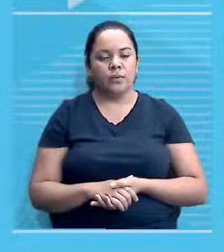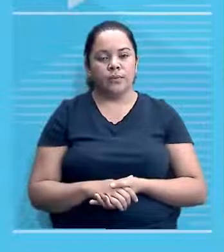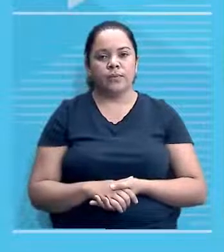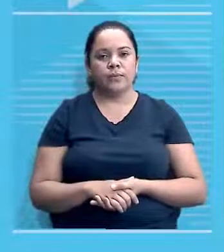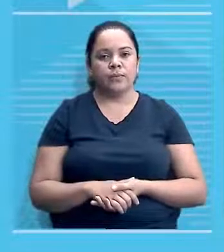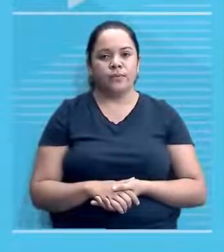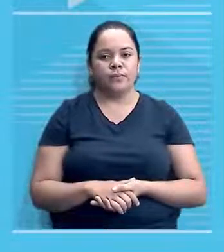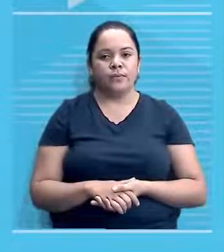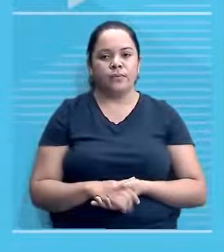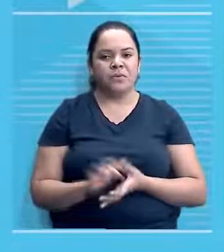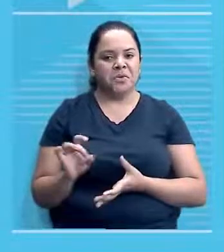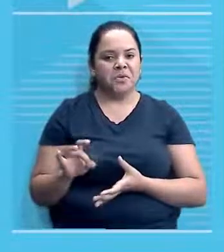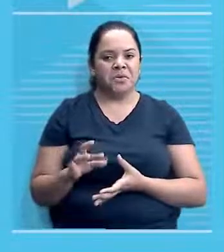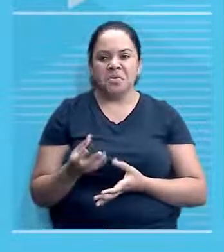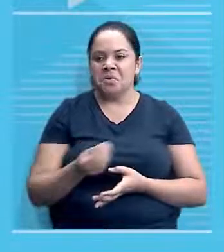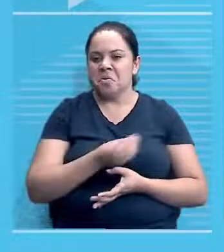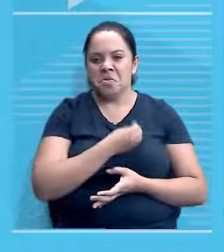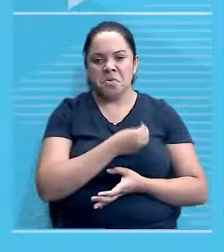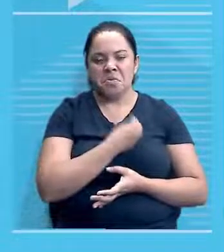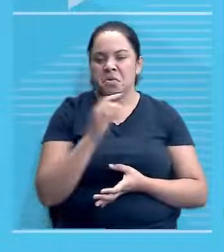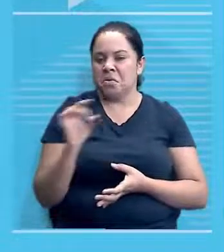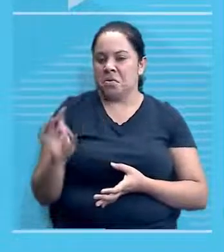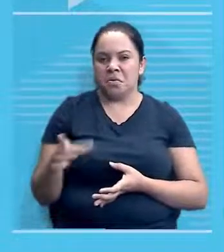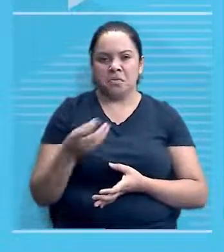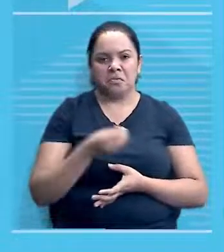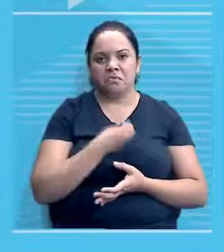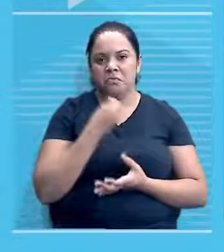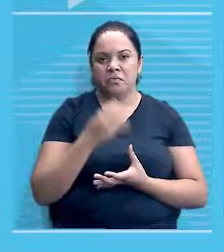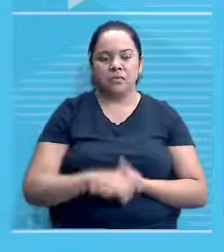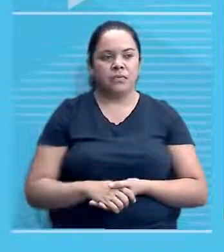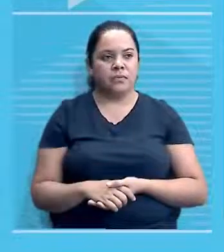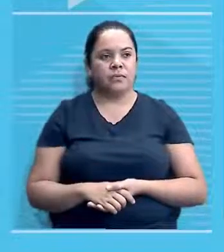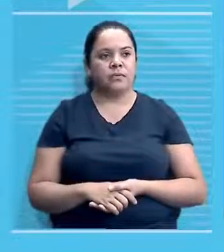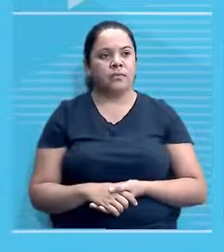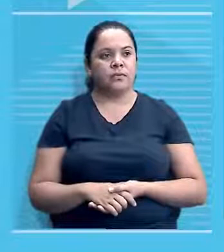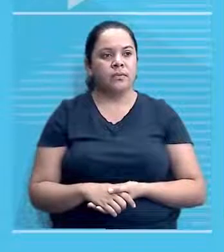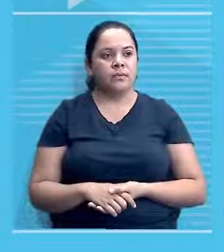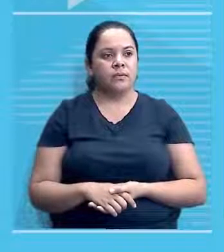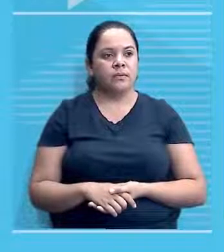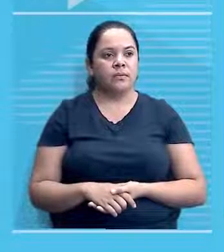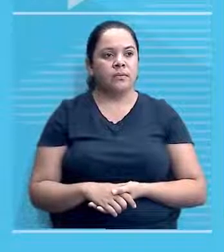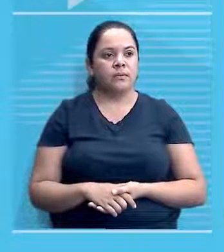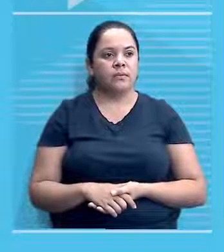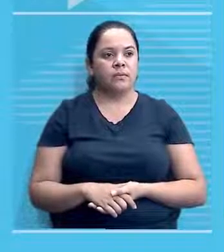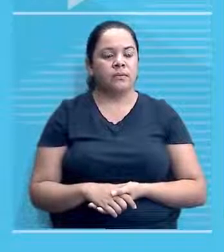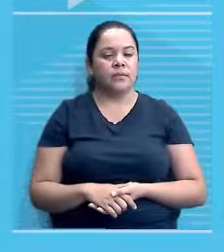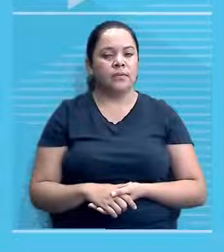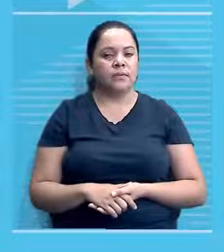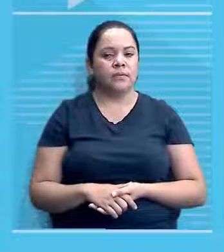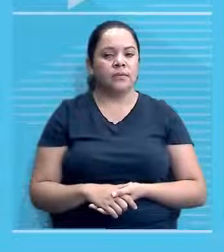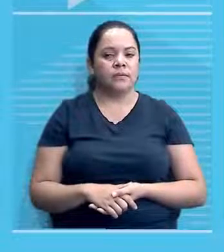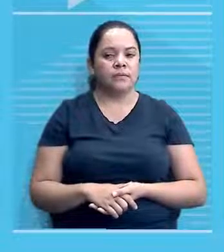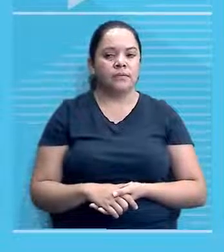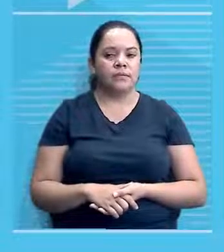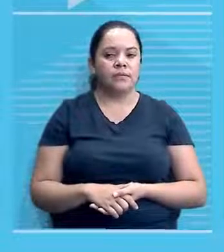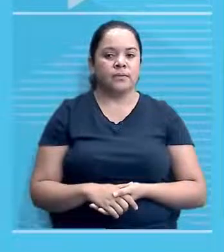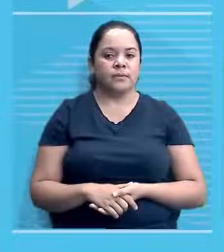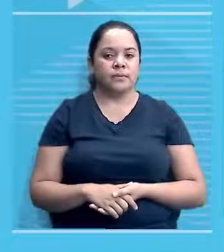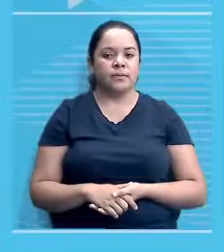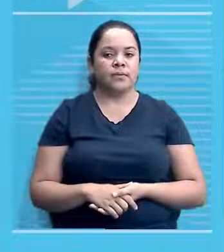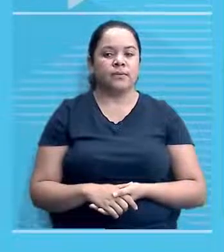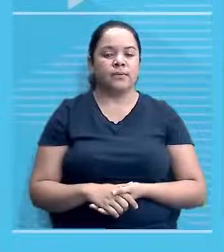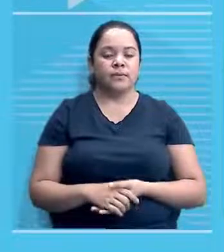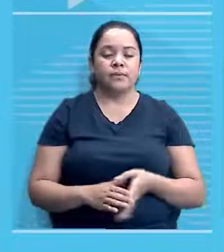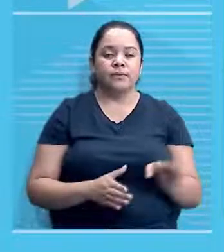existe é incrível e o aluno do mesmo jeito então